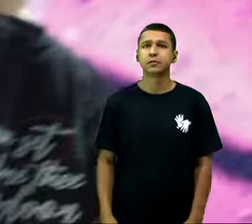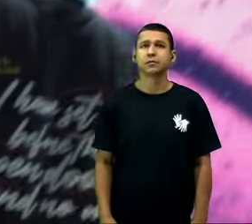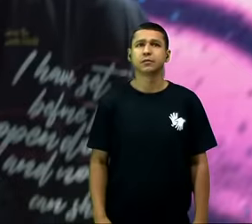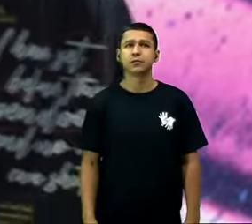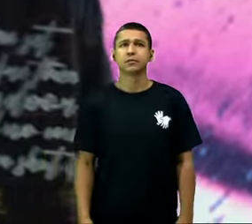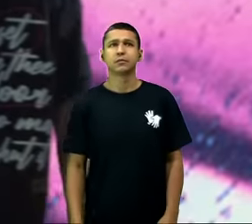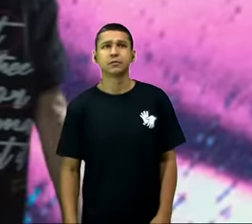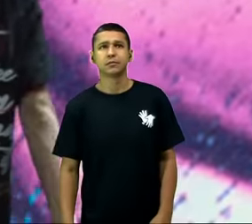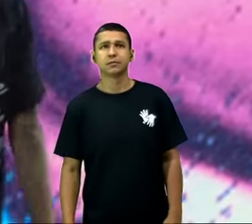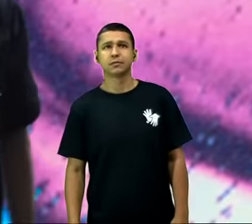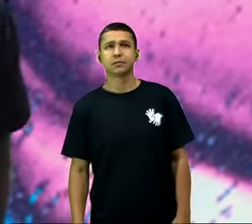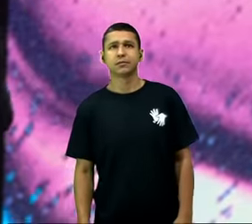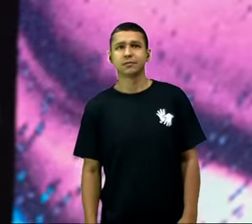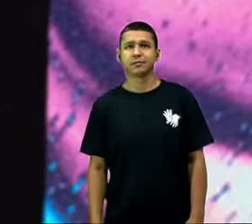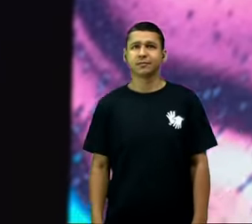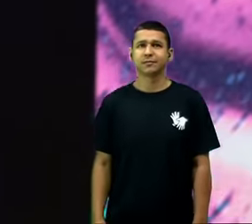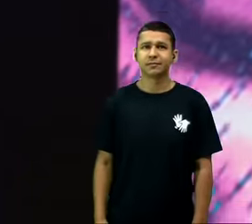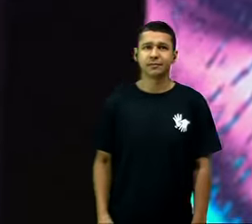Dois servos. Venha.